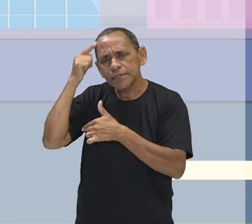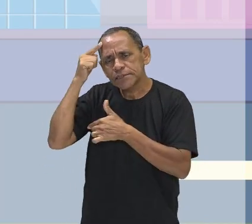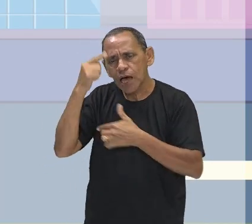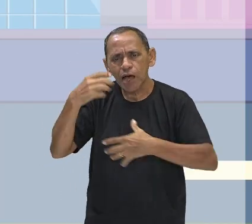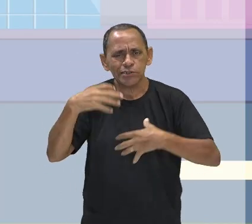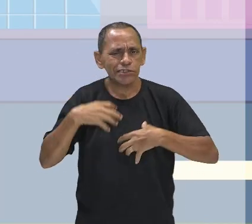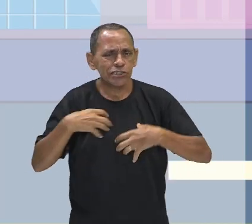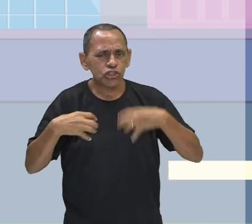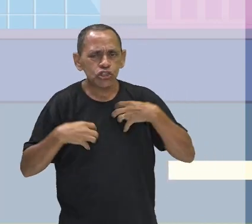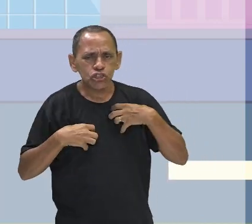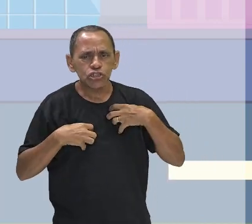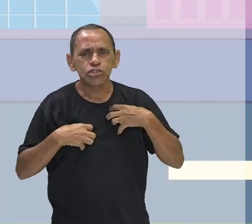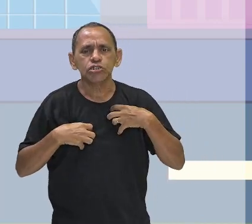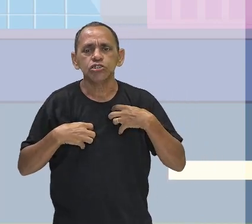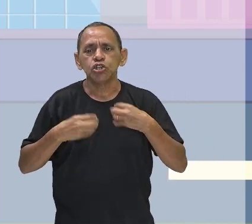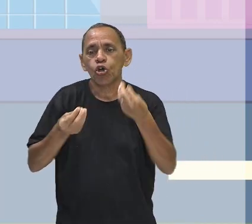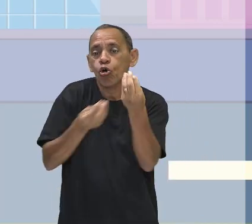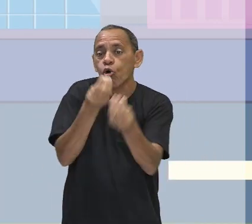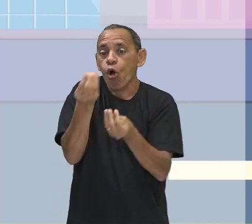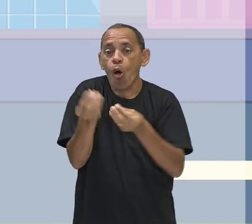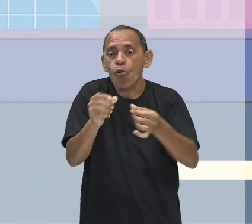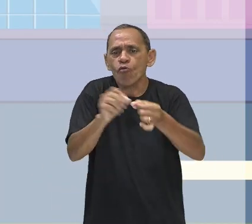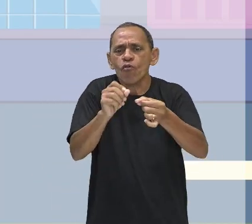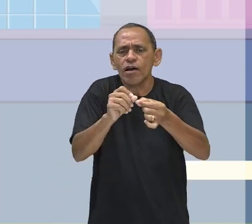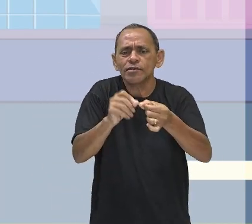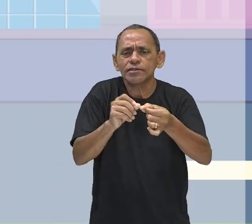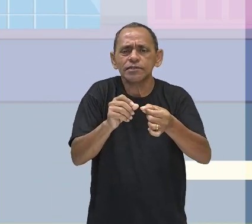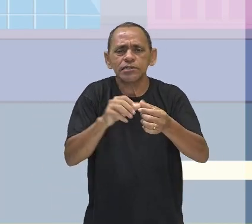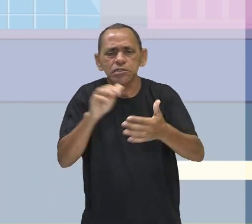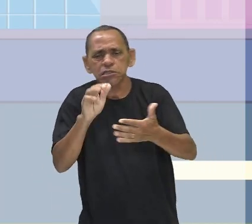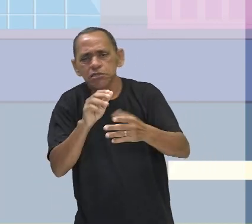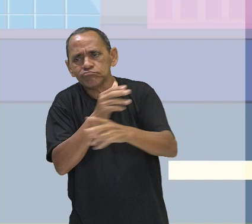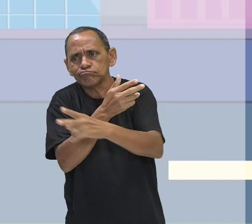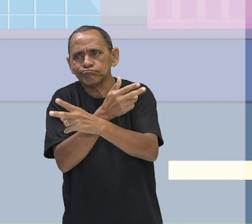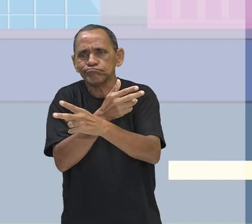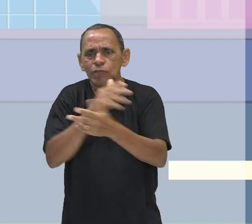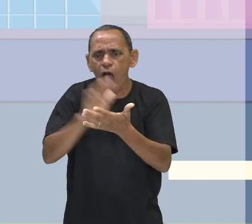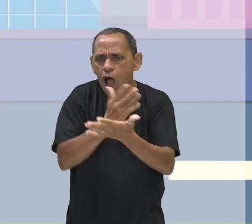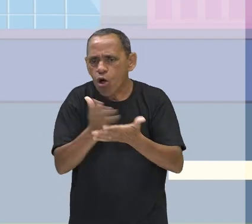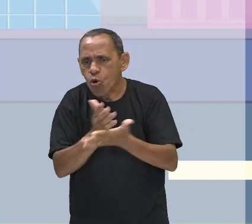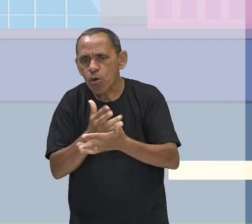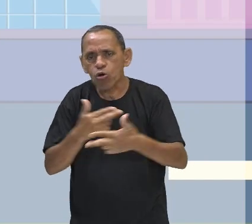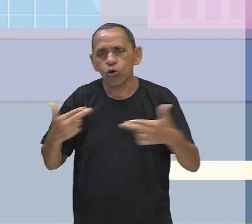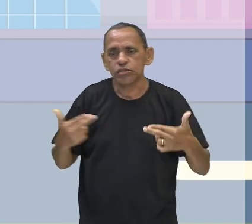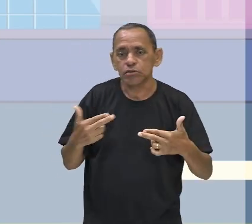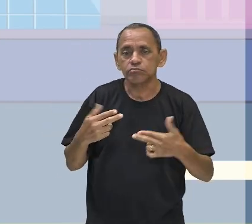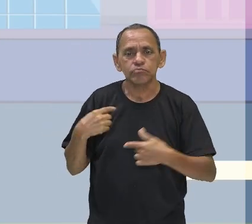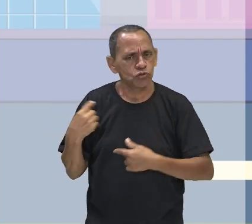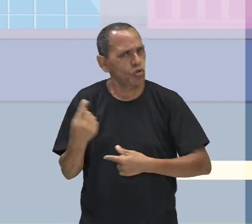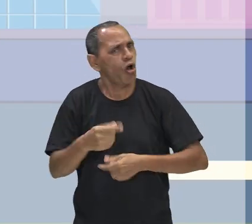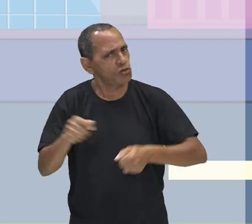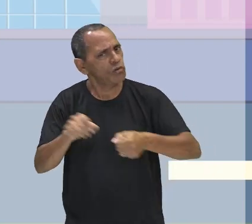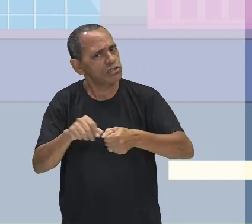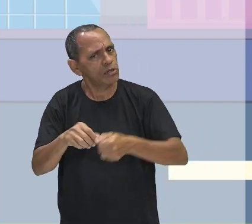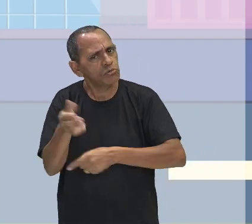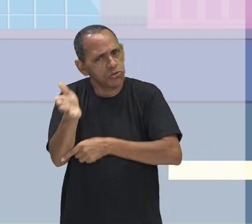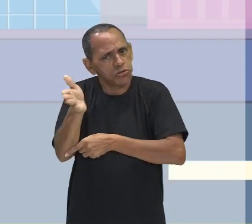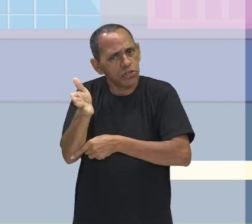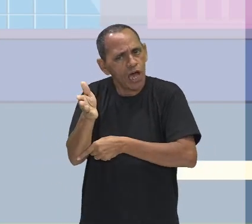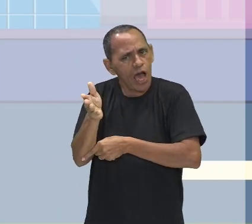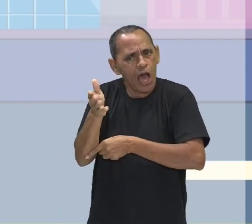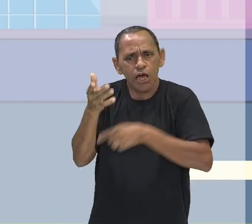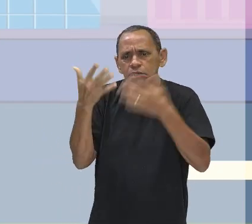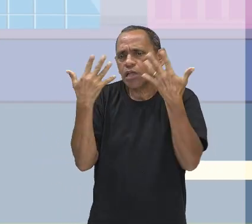sentir isso. Então, nós fazemos de forma muito natural, mas Durkheim, em